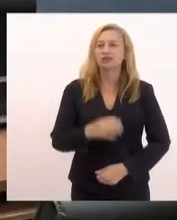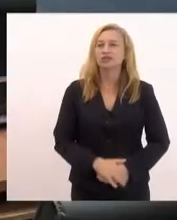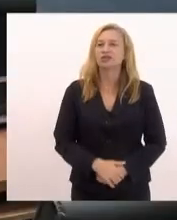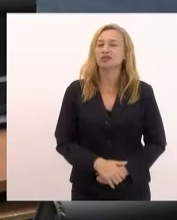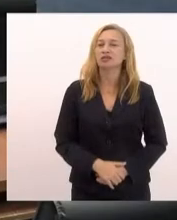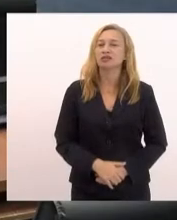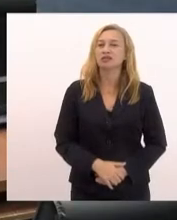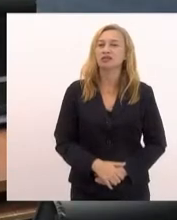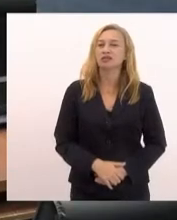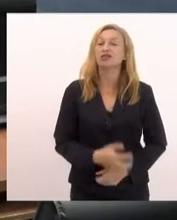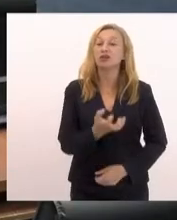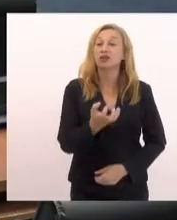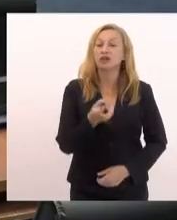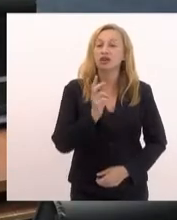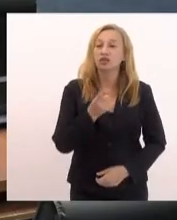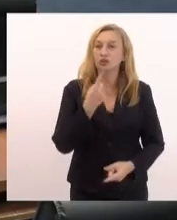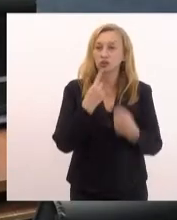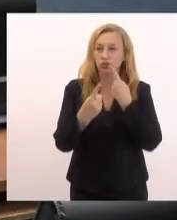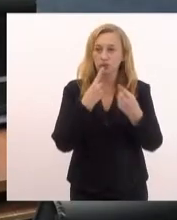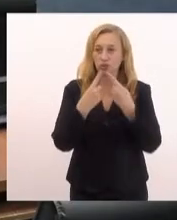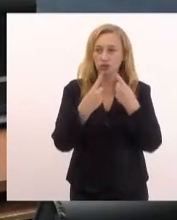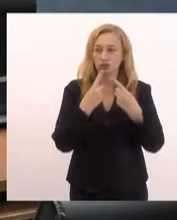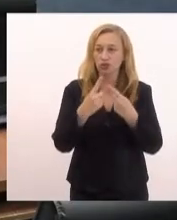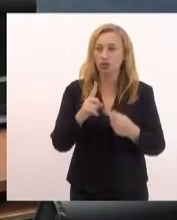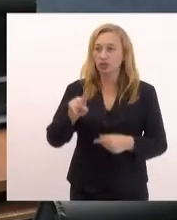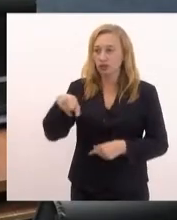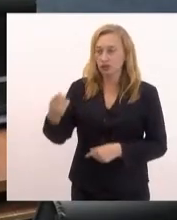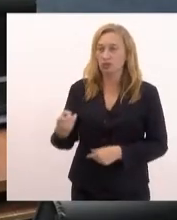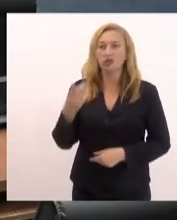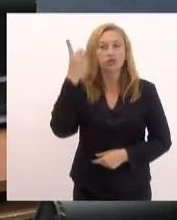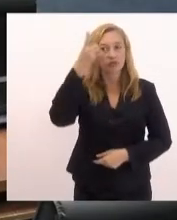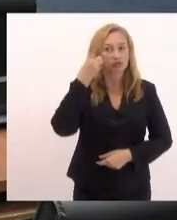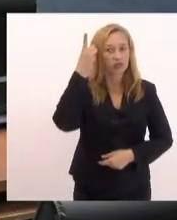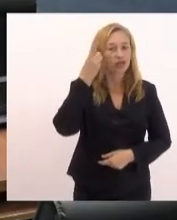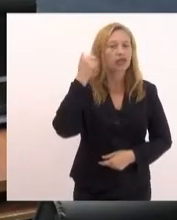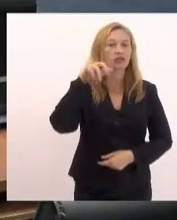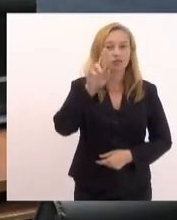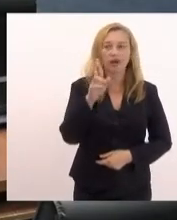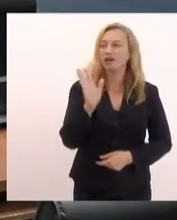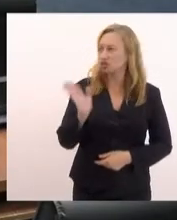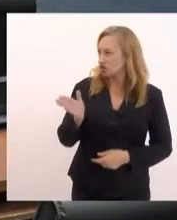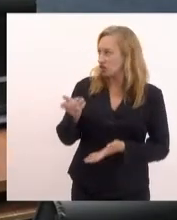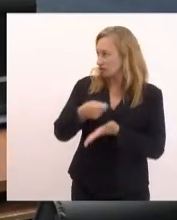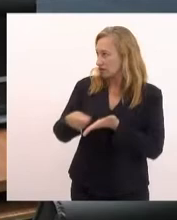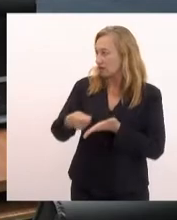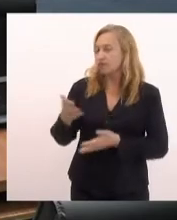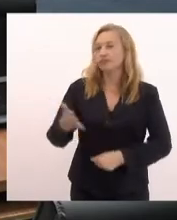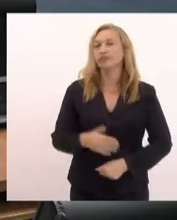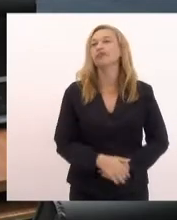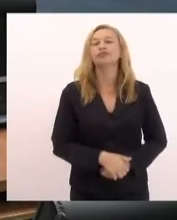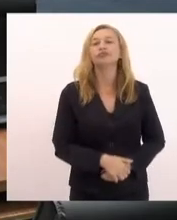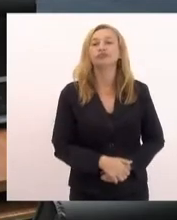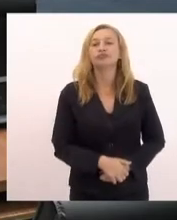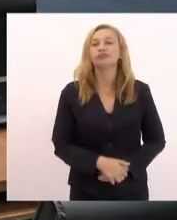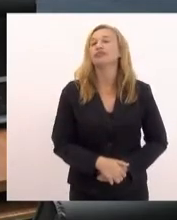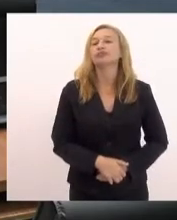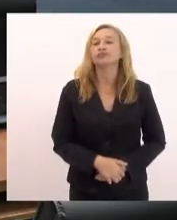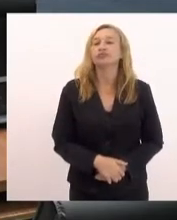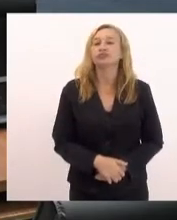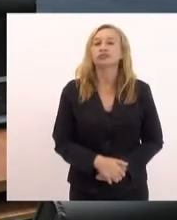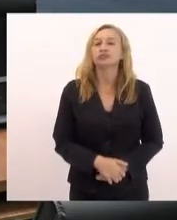eu quero discutir essa... Em seguida, deputada Eliomar. Está anotado, Eliomar. Valdec, deputado